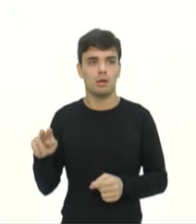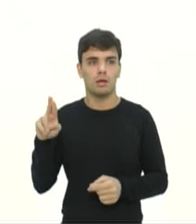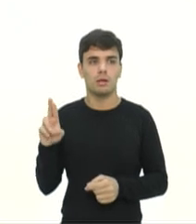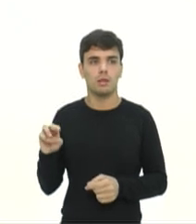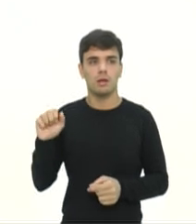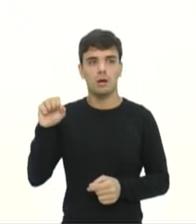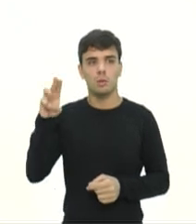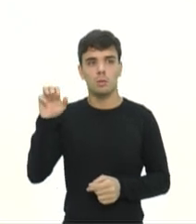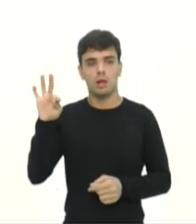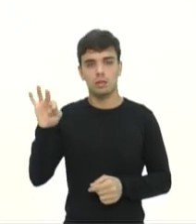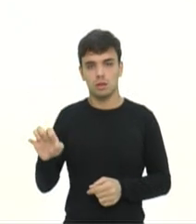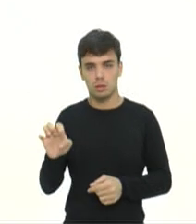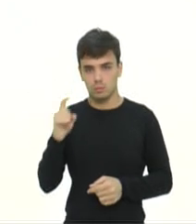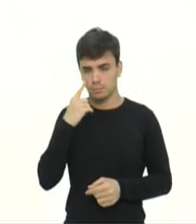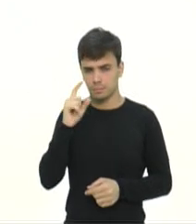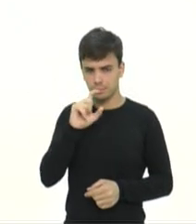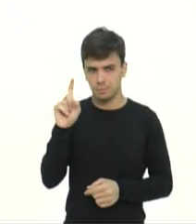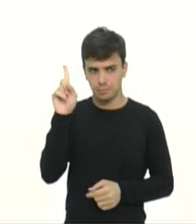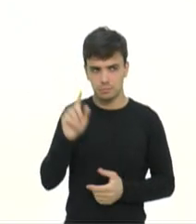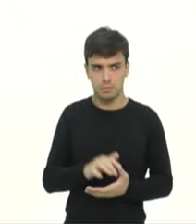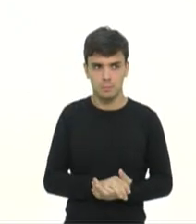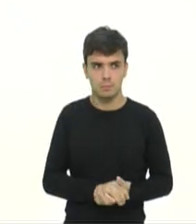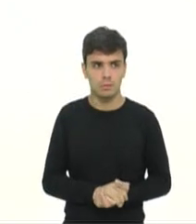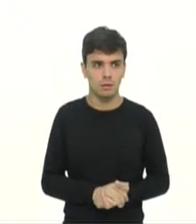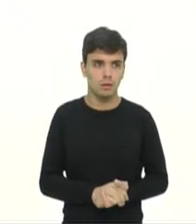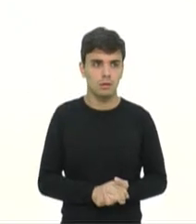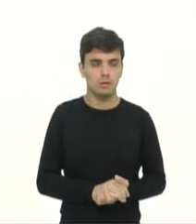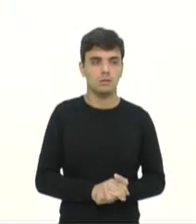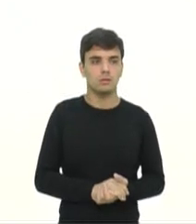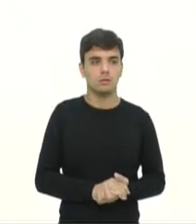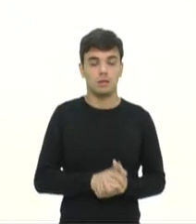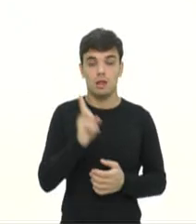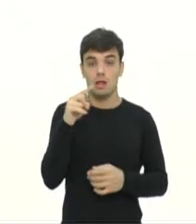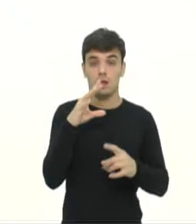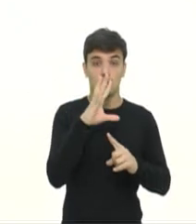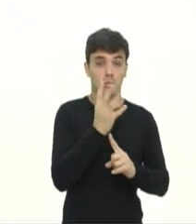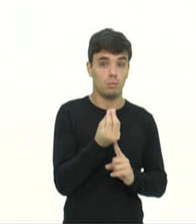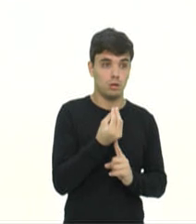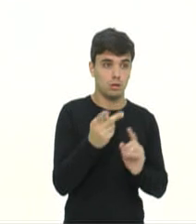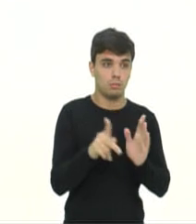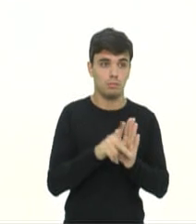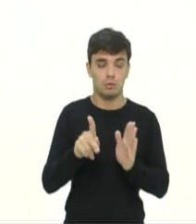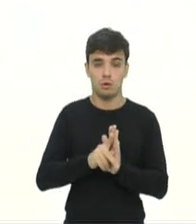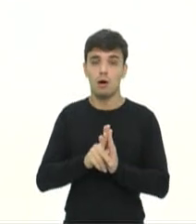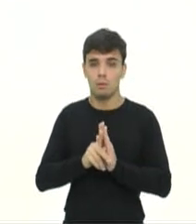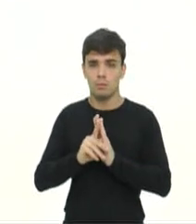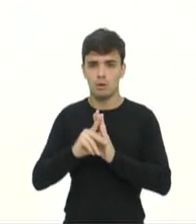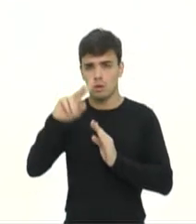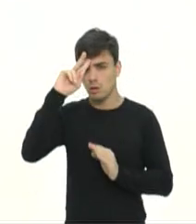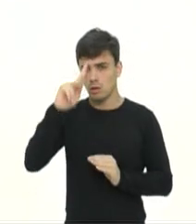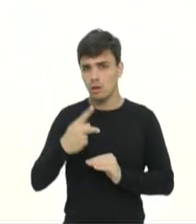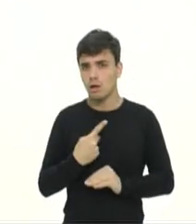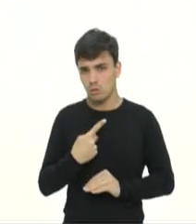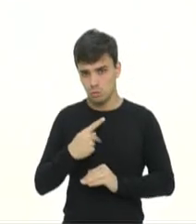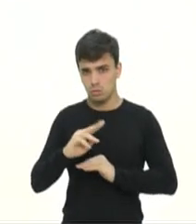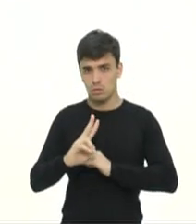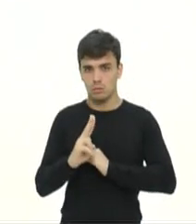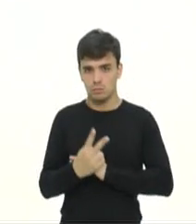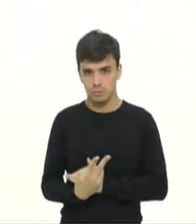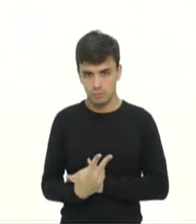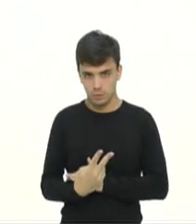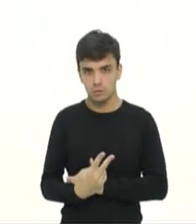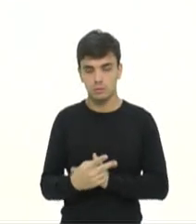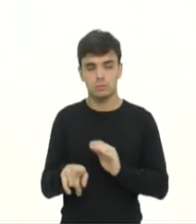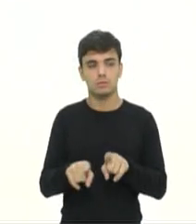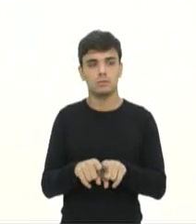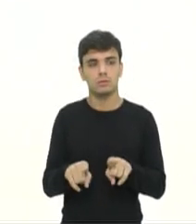deu origem ao Karatê. Então, como que ela se define? Então, ela define-se como a arte de autodefesa pessoal, que tinha como